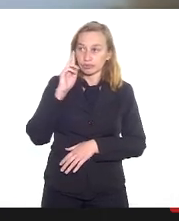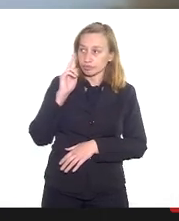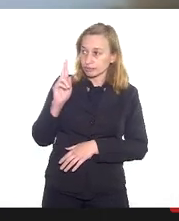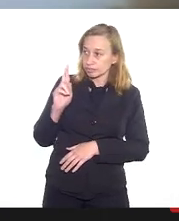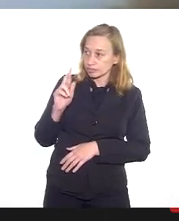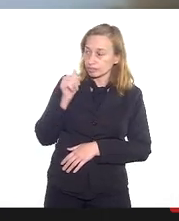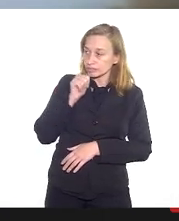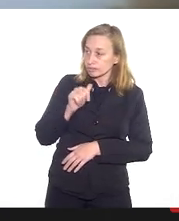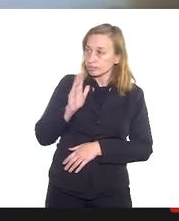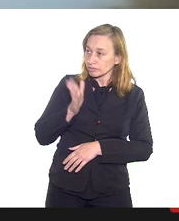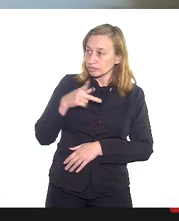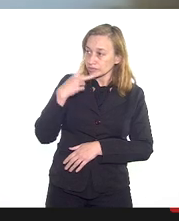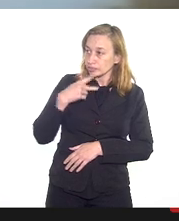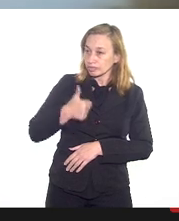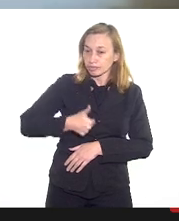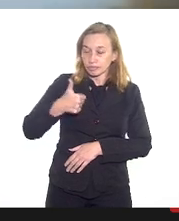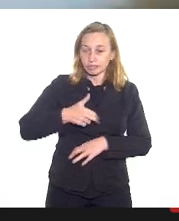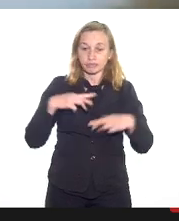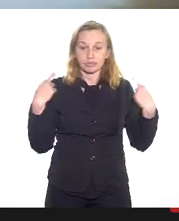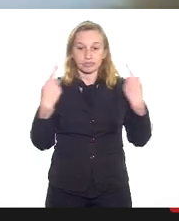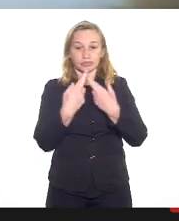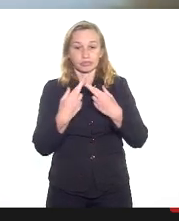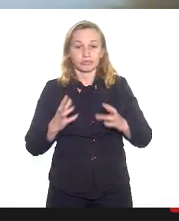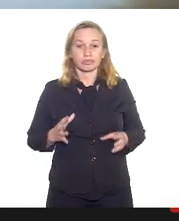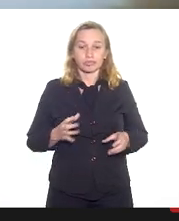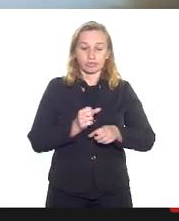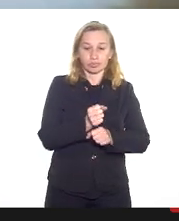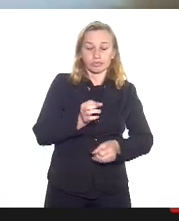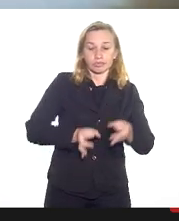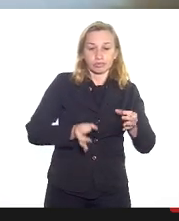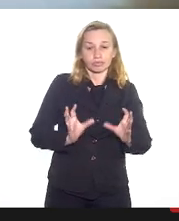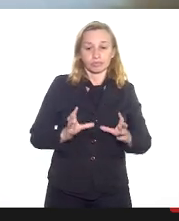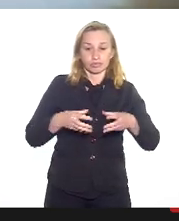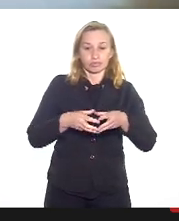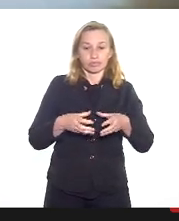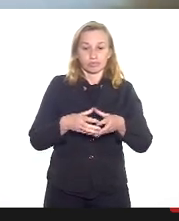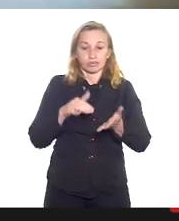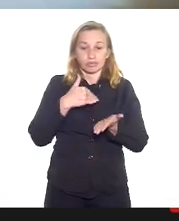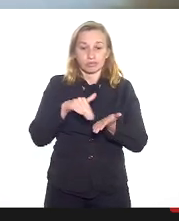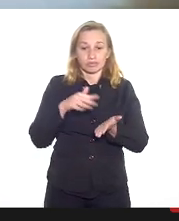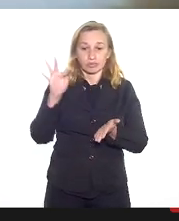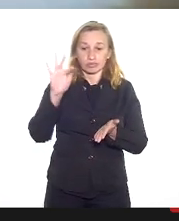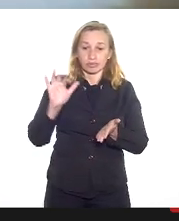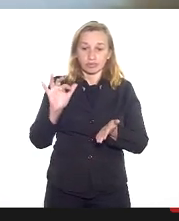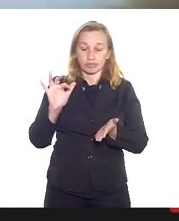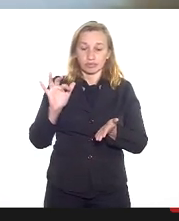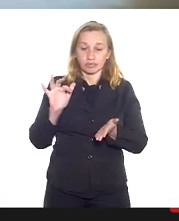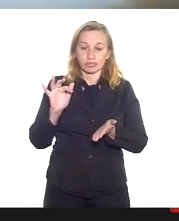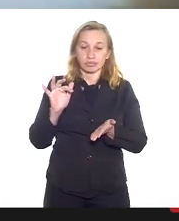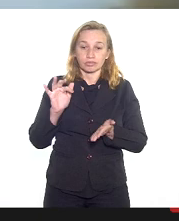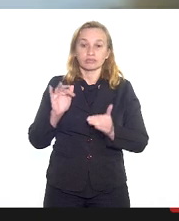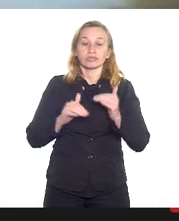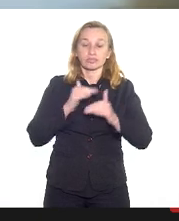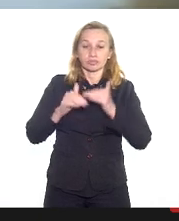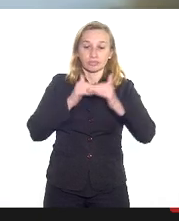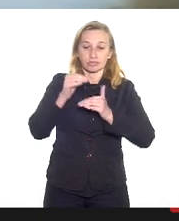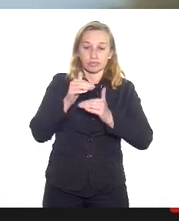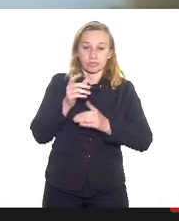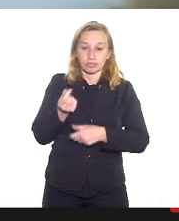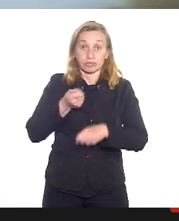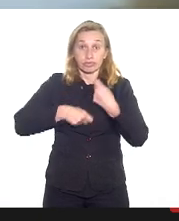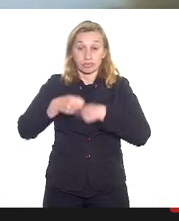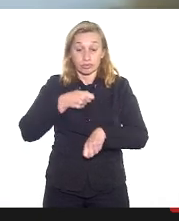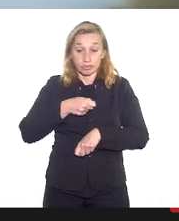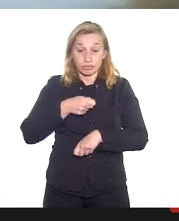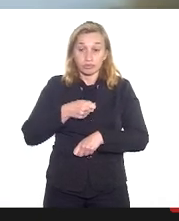exemplo, a primeira reunião da Comissão de Tributação foi com o secretário de Desenvolvimento Econômico. Se a senhora assim